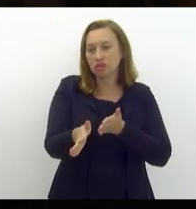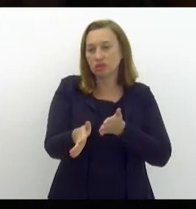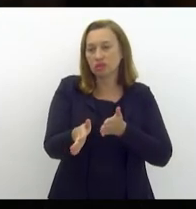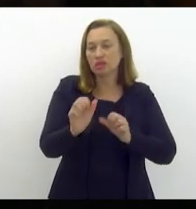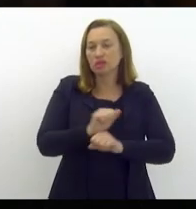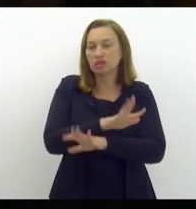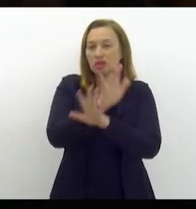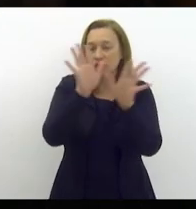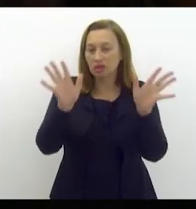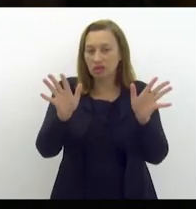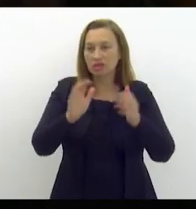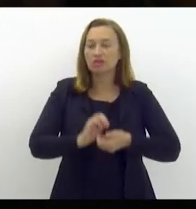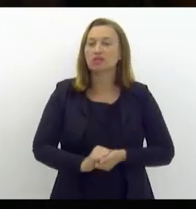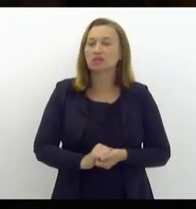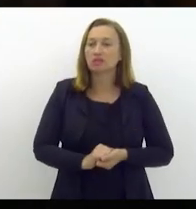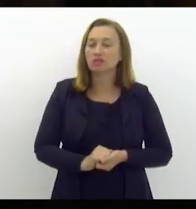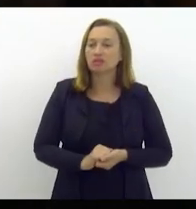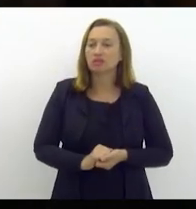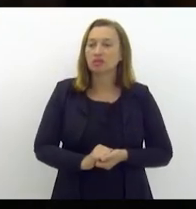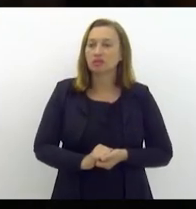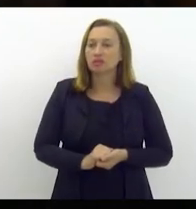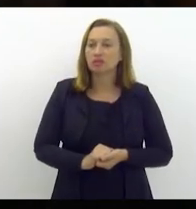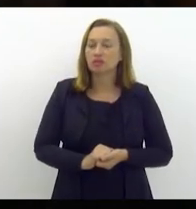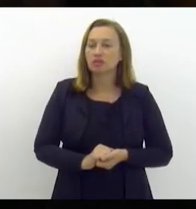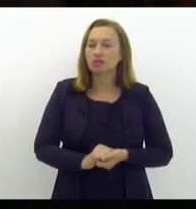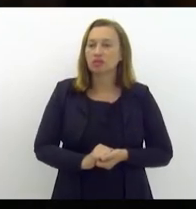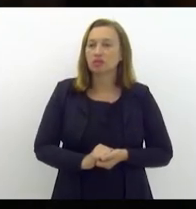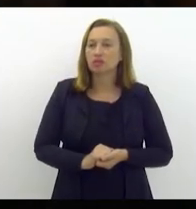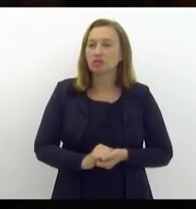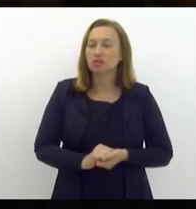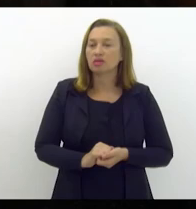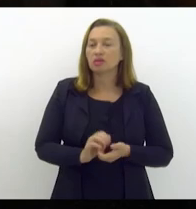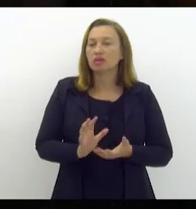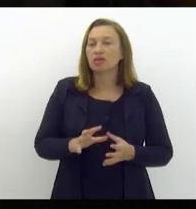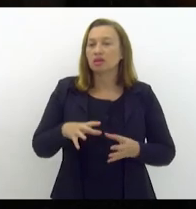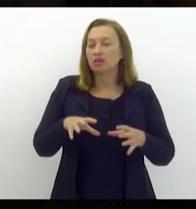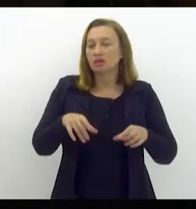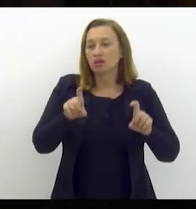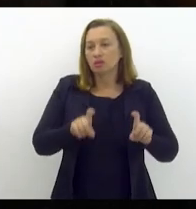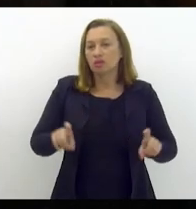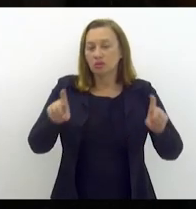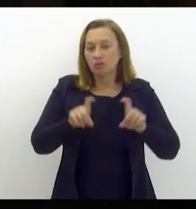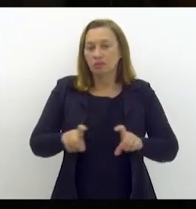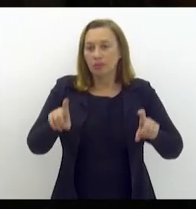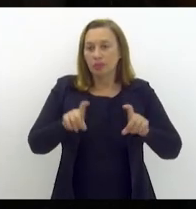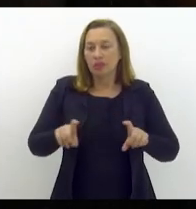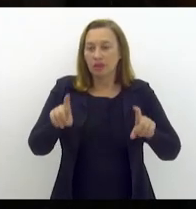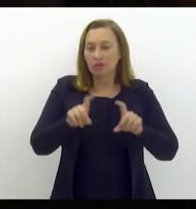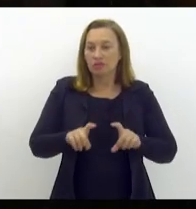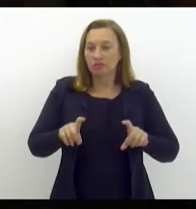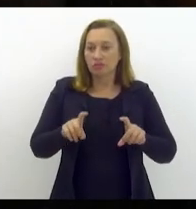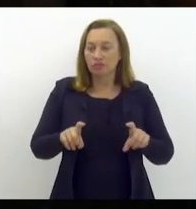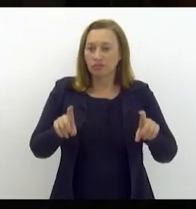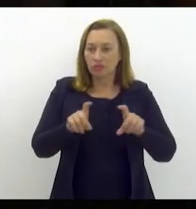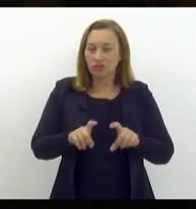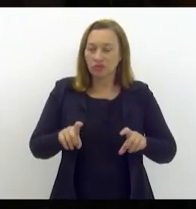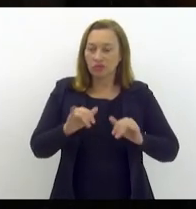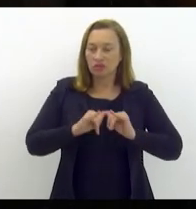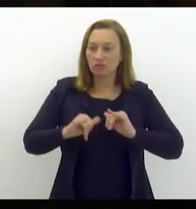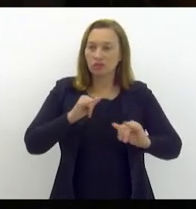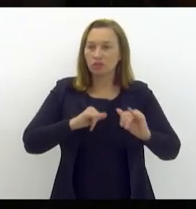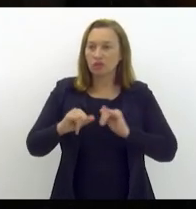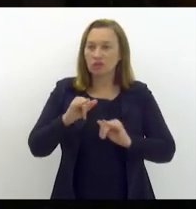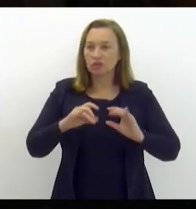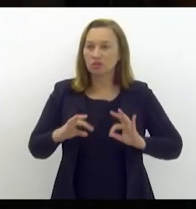transparências ativas, mantendo seu sítio da Rede Mundial de Computadores, as medidas tomadas para os cumprimentos das